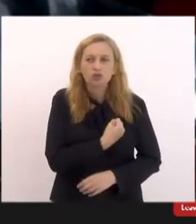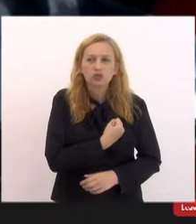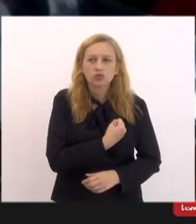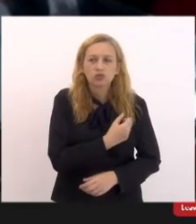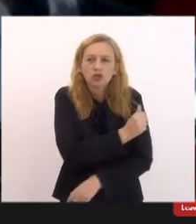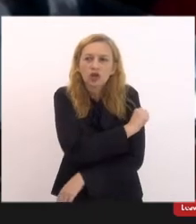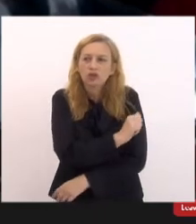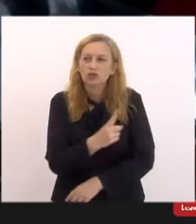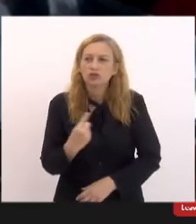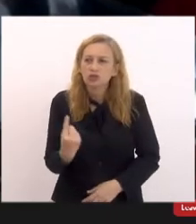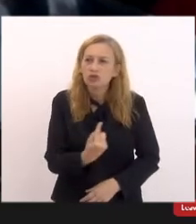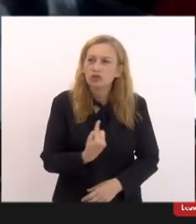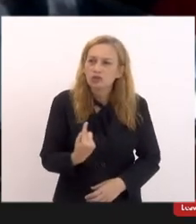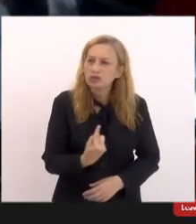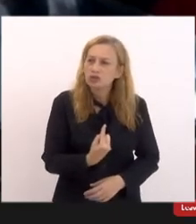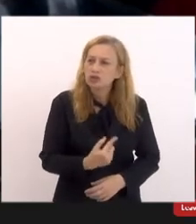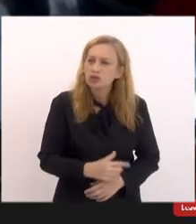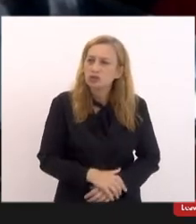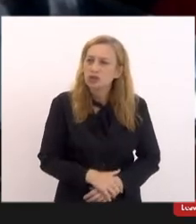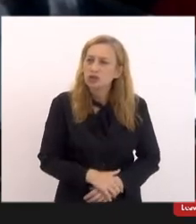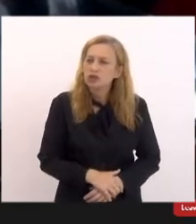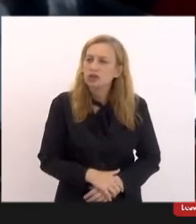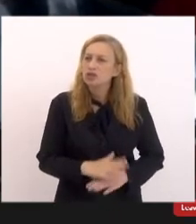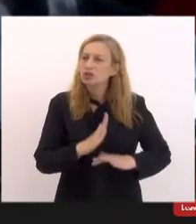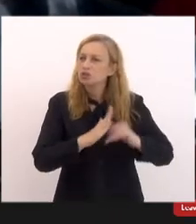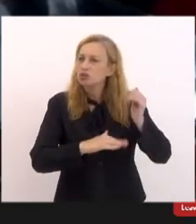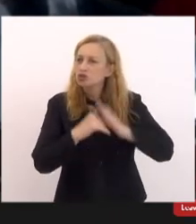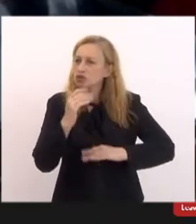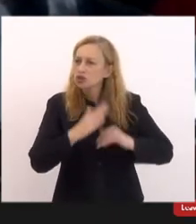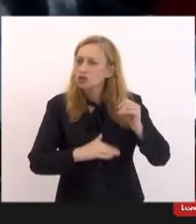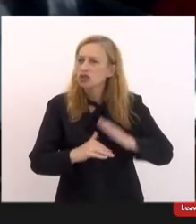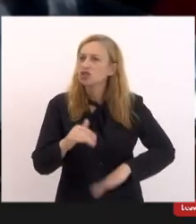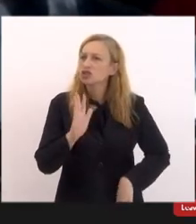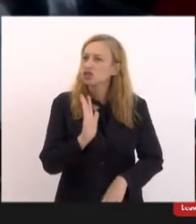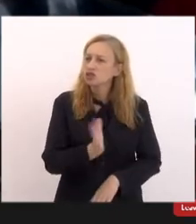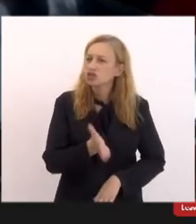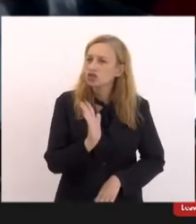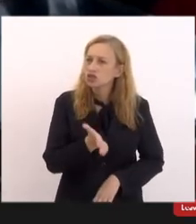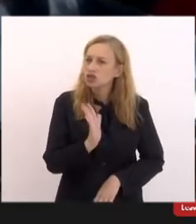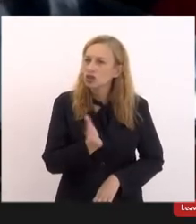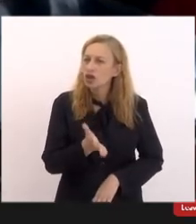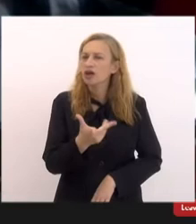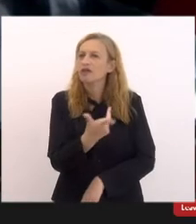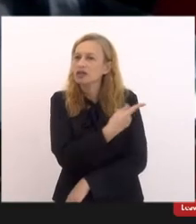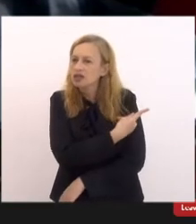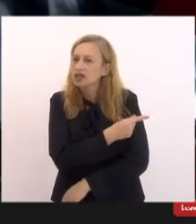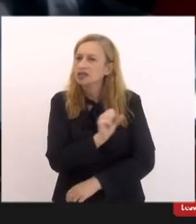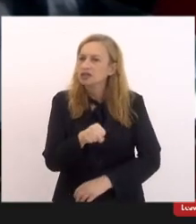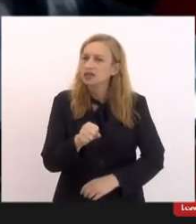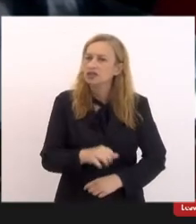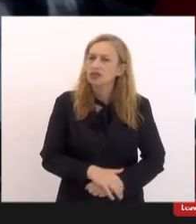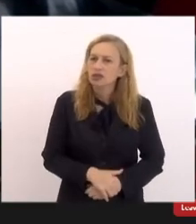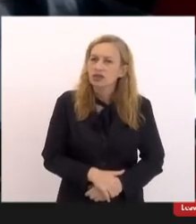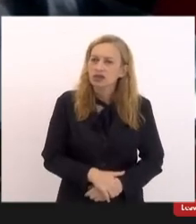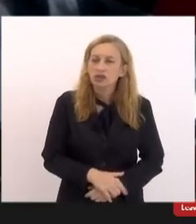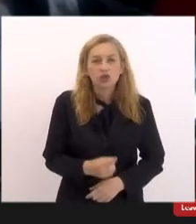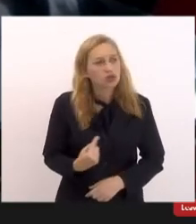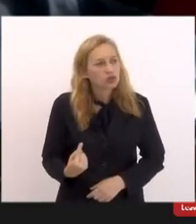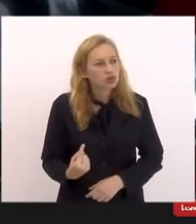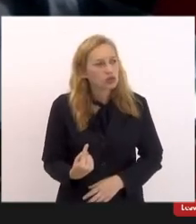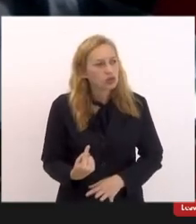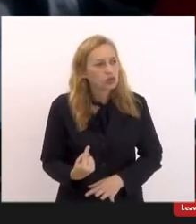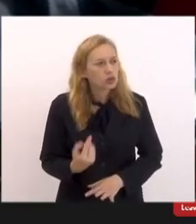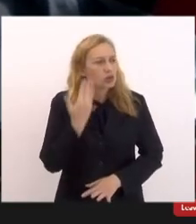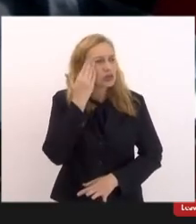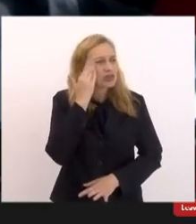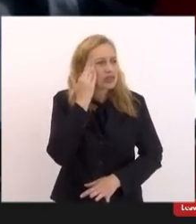né, os nossos profissionais, eles já passaram, já foram vacinados, né? Mas, sendo